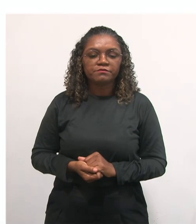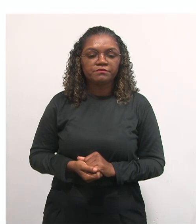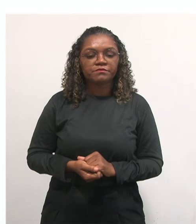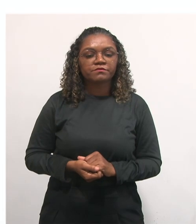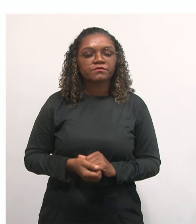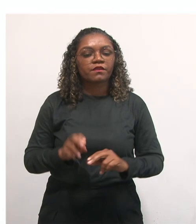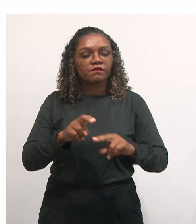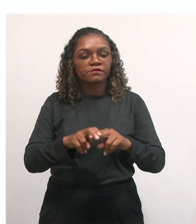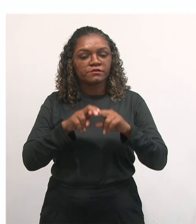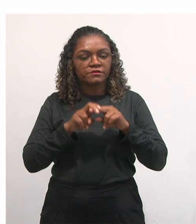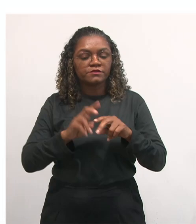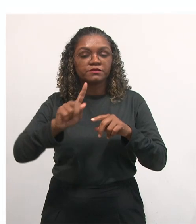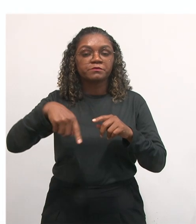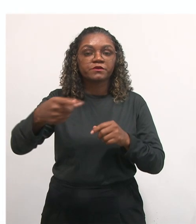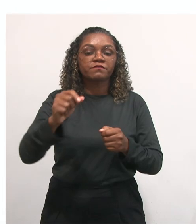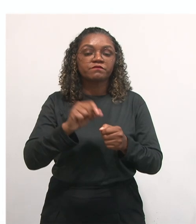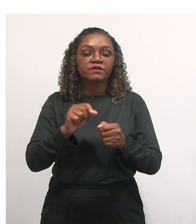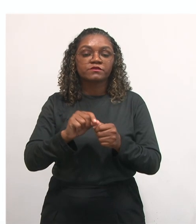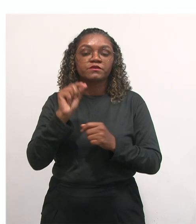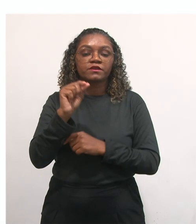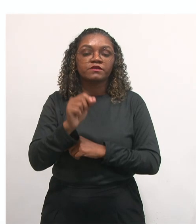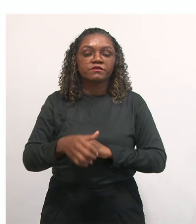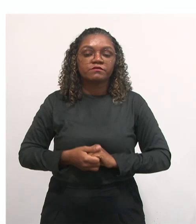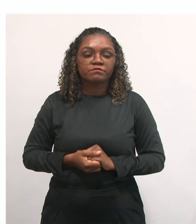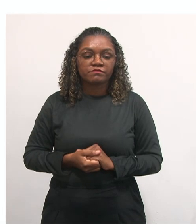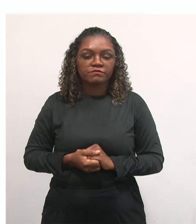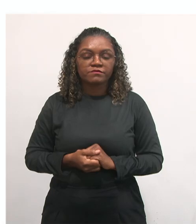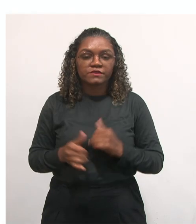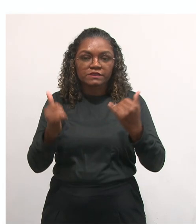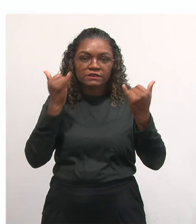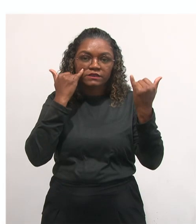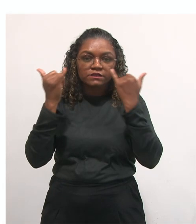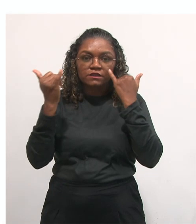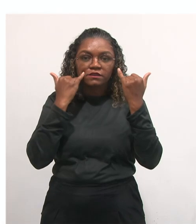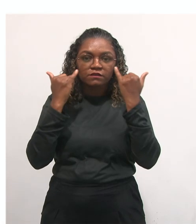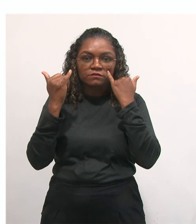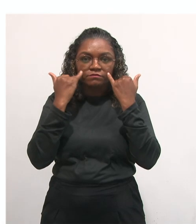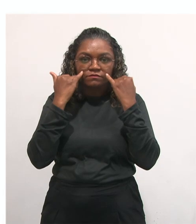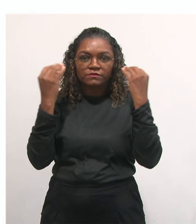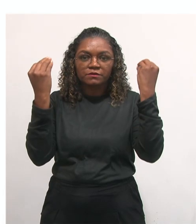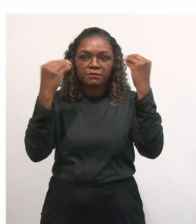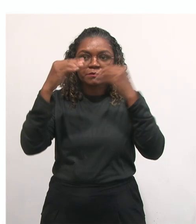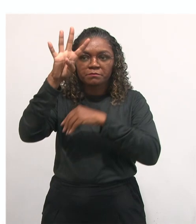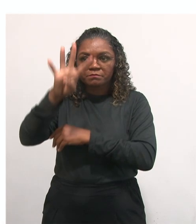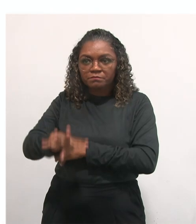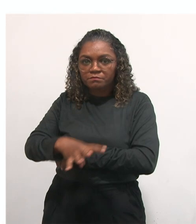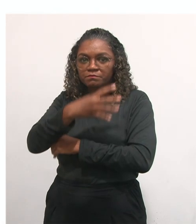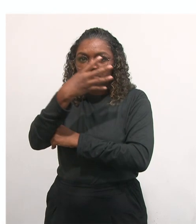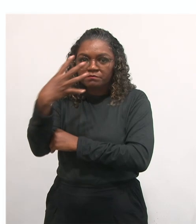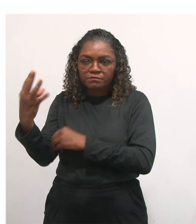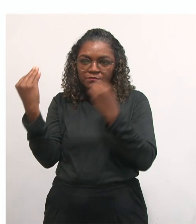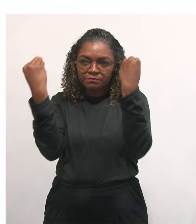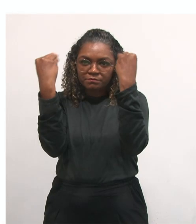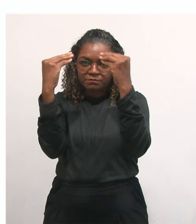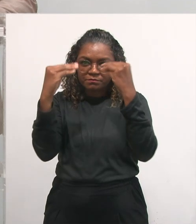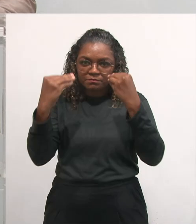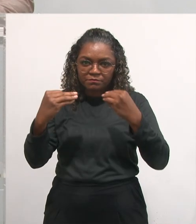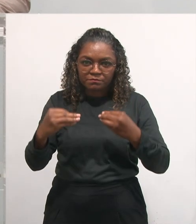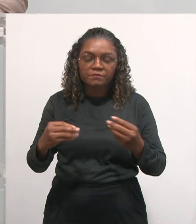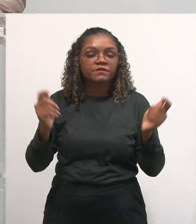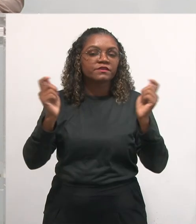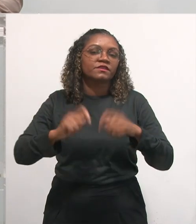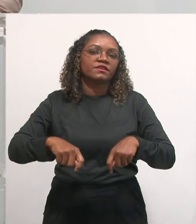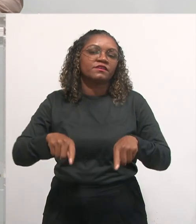Então, ao padronizar, ou seja, facilita a tabulação dos dados coletados e facilita